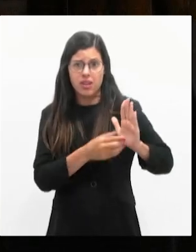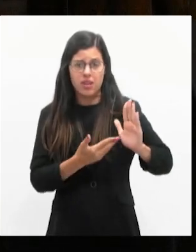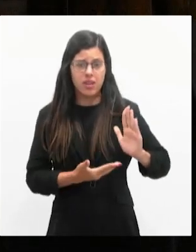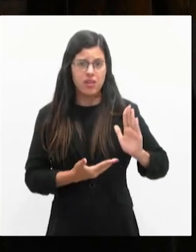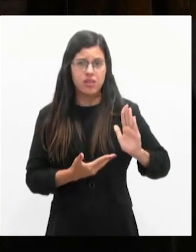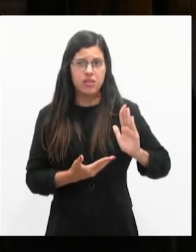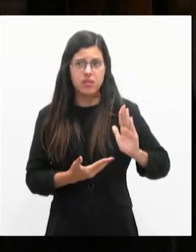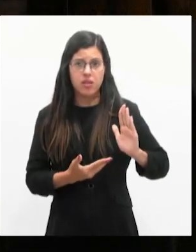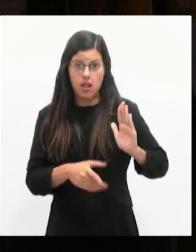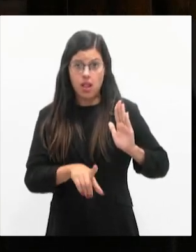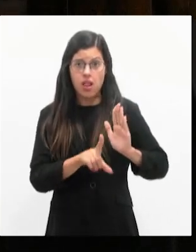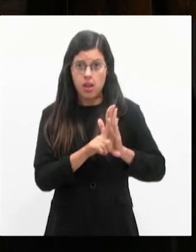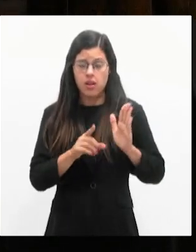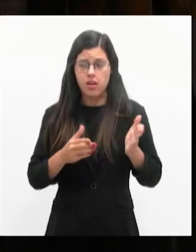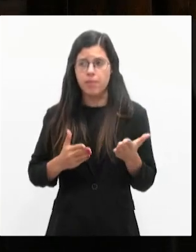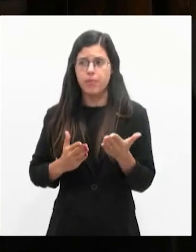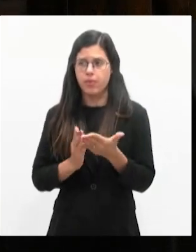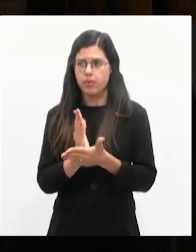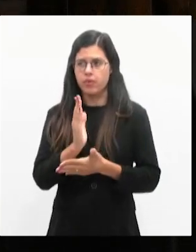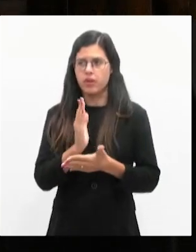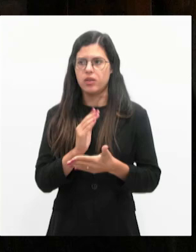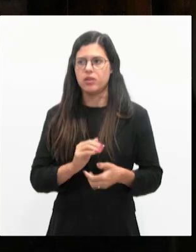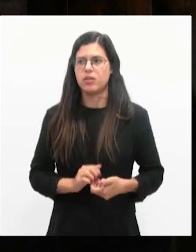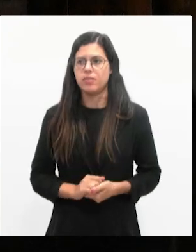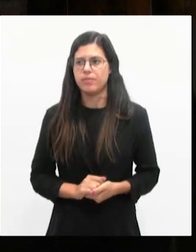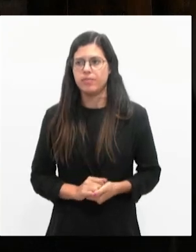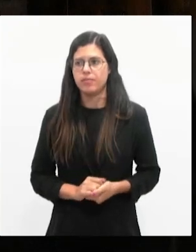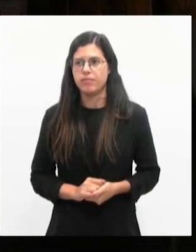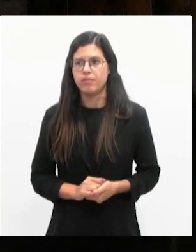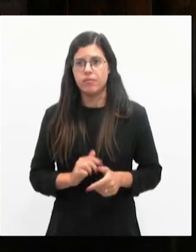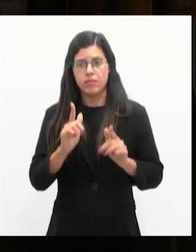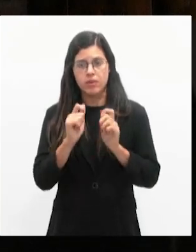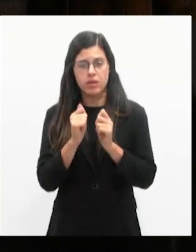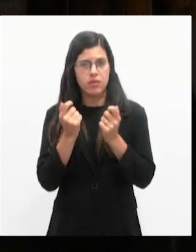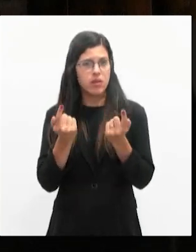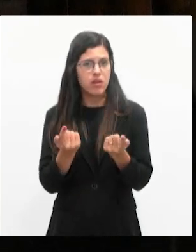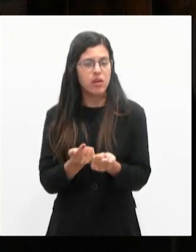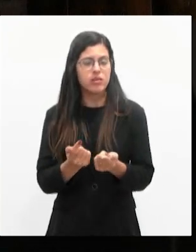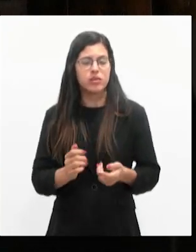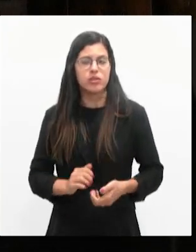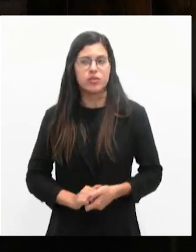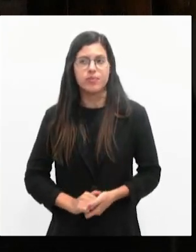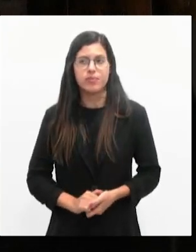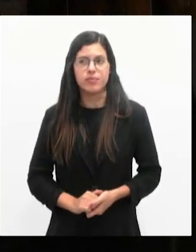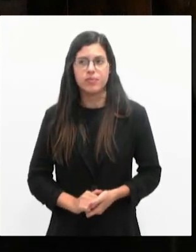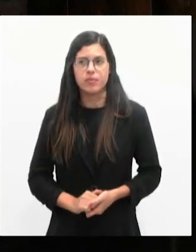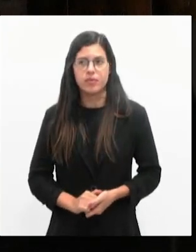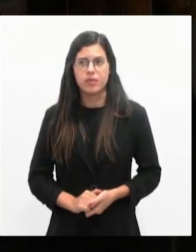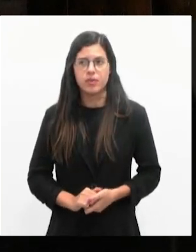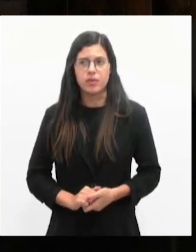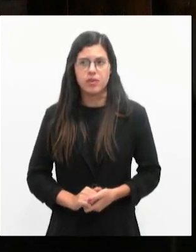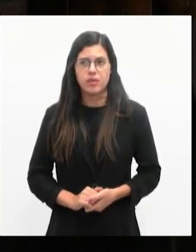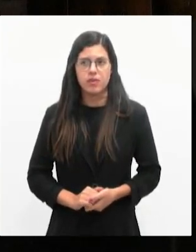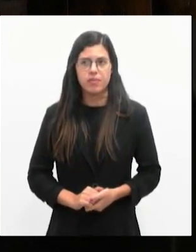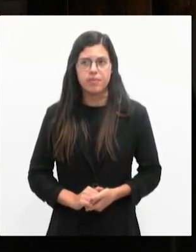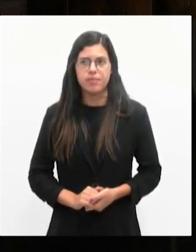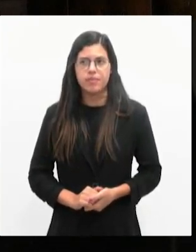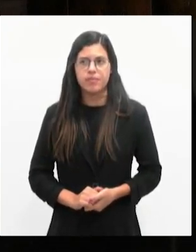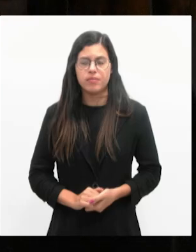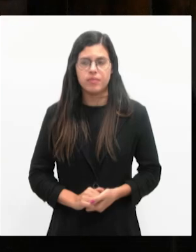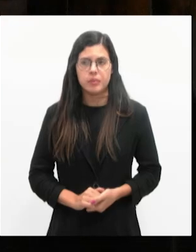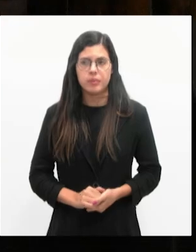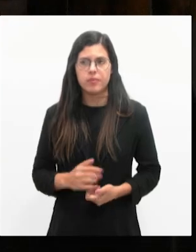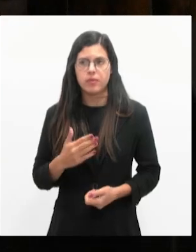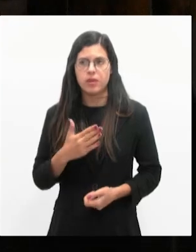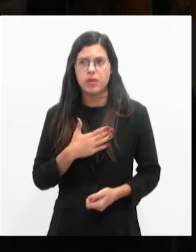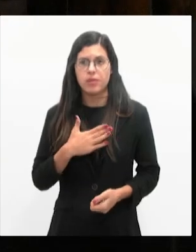E lei aprovada por essa casa. Para mim, jamais ficou claro